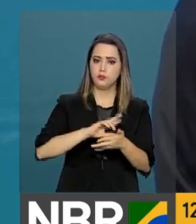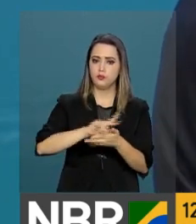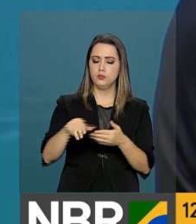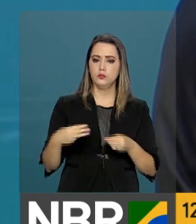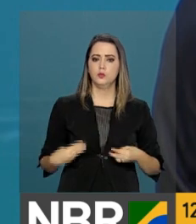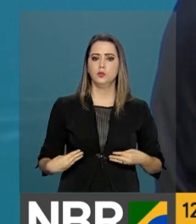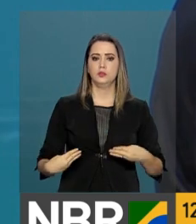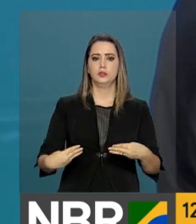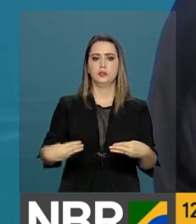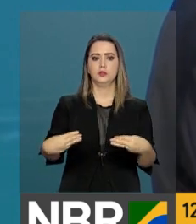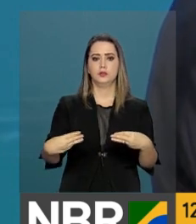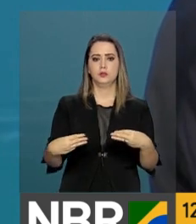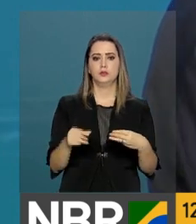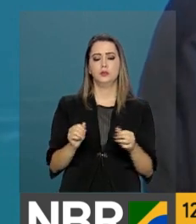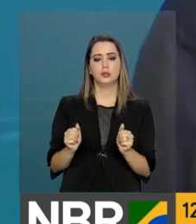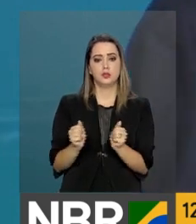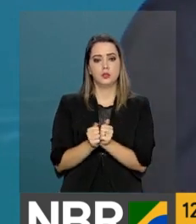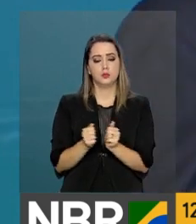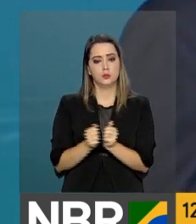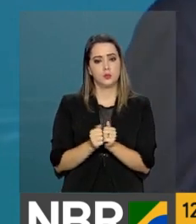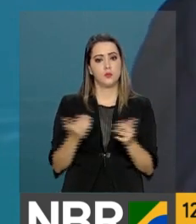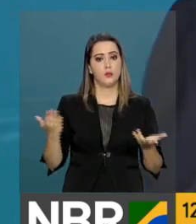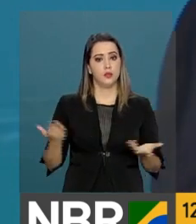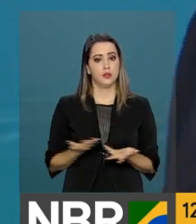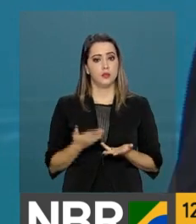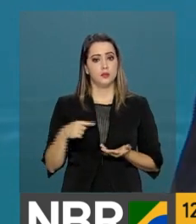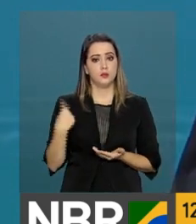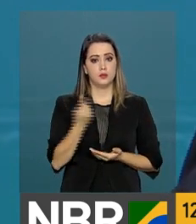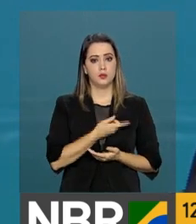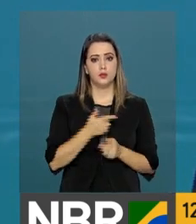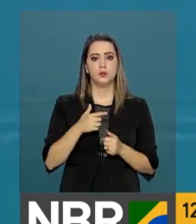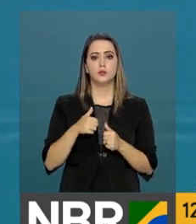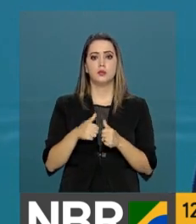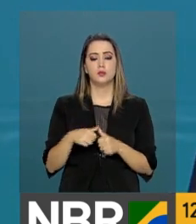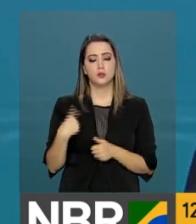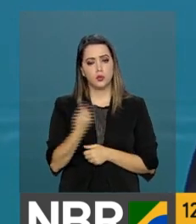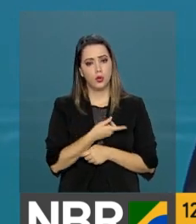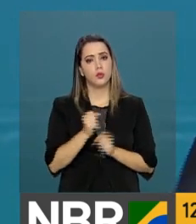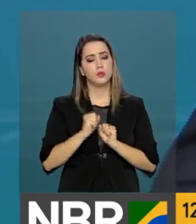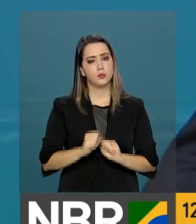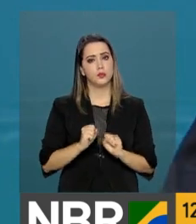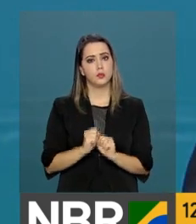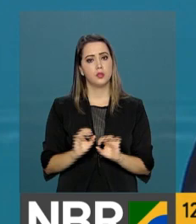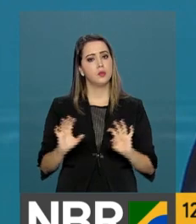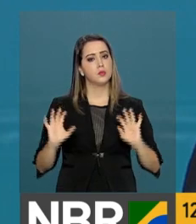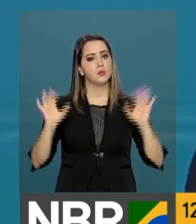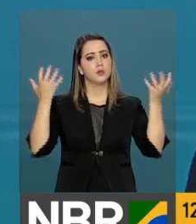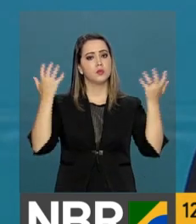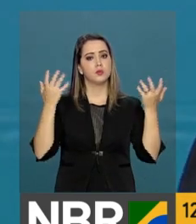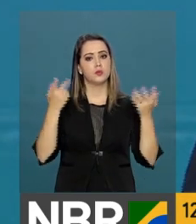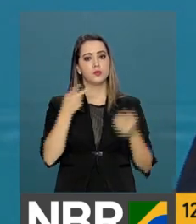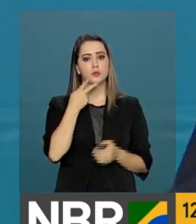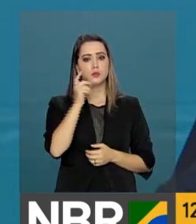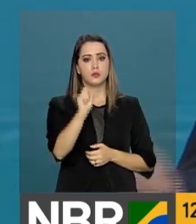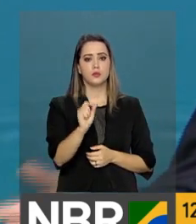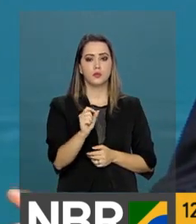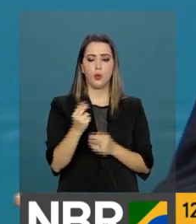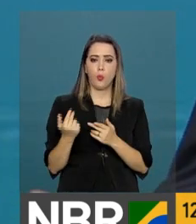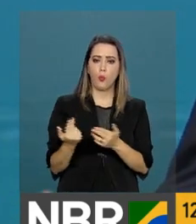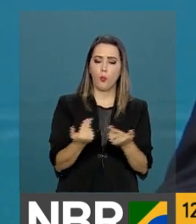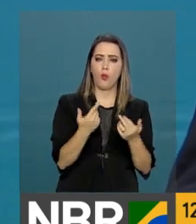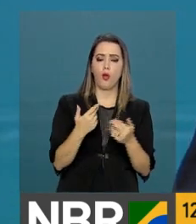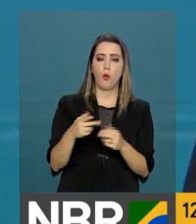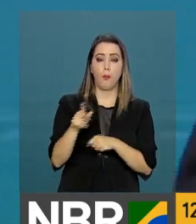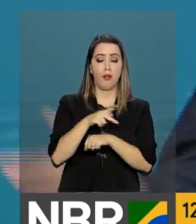ministérios ligados a essa área, e hoje nós podemos comemorar algo que diz respeito aos países